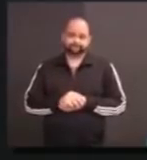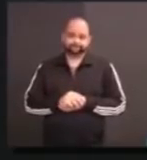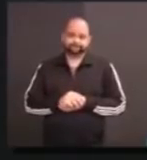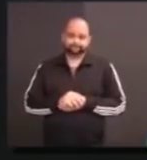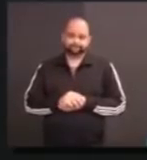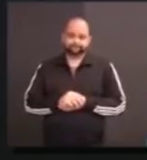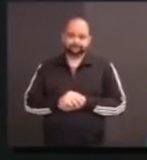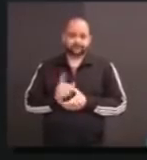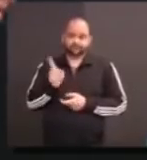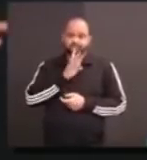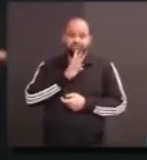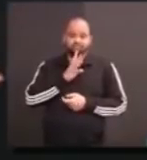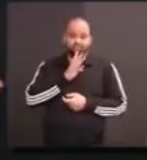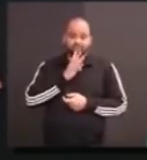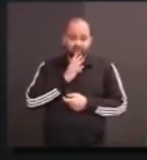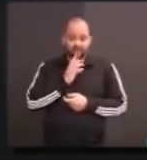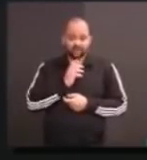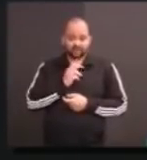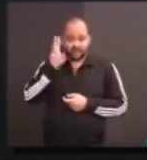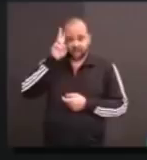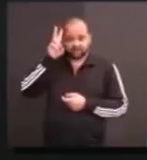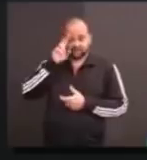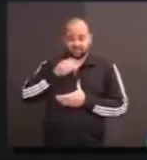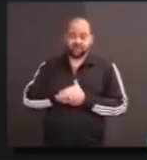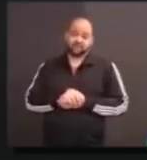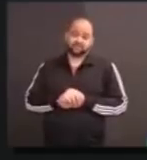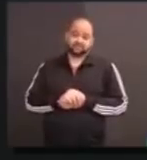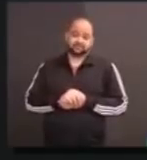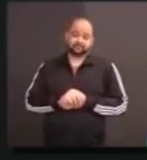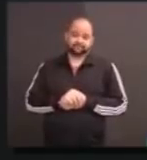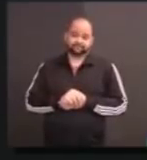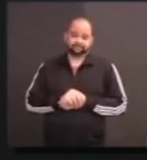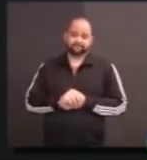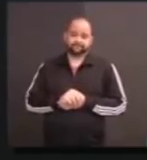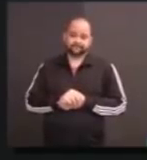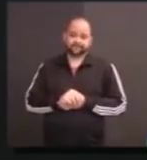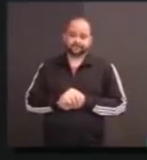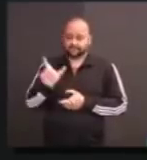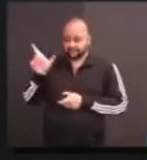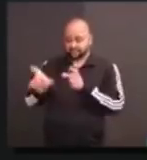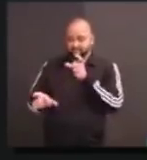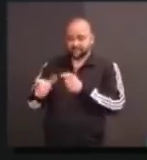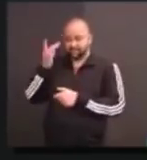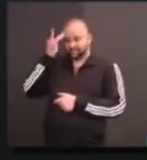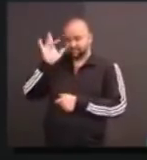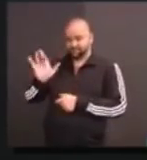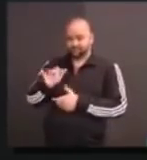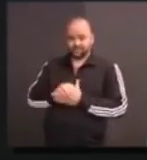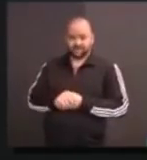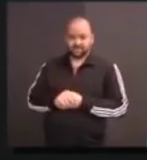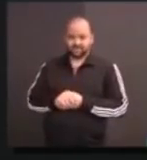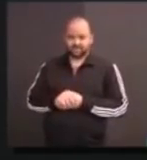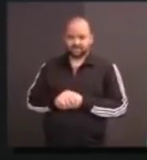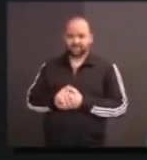Vocês não conhecem a biografia, não. Esse pessoal não sabe quem é,